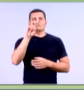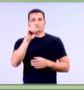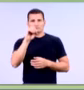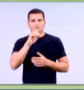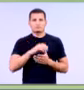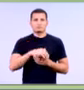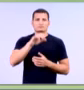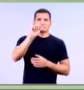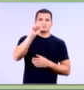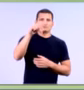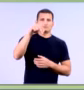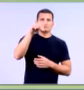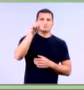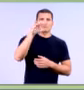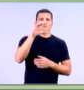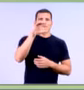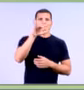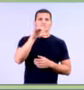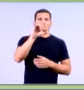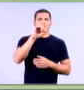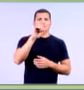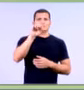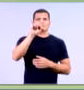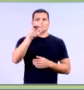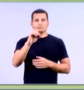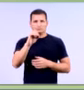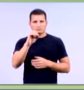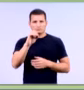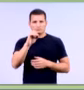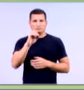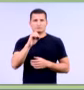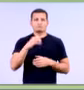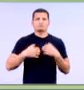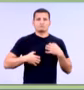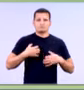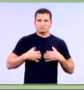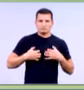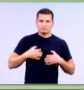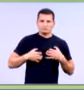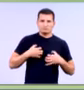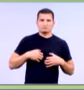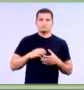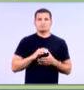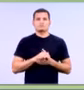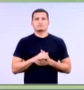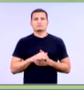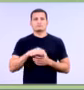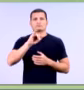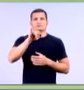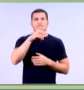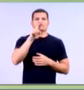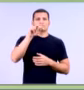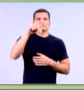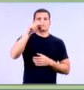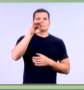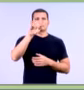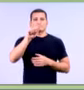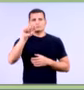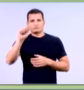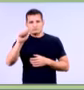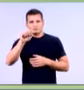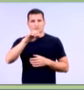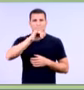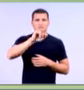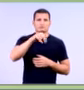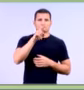ansioso por estar em algum congresso, junto a, junto de, apto a,